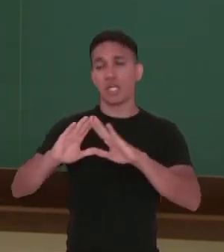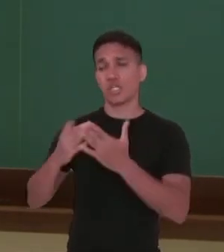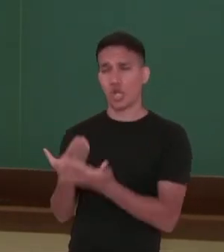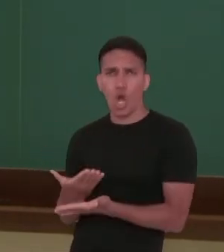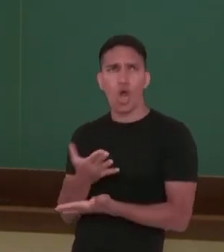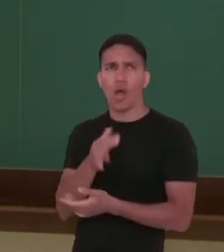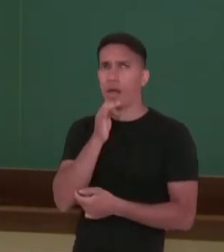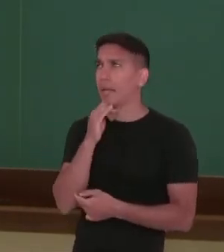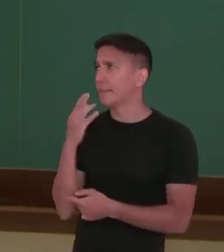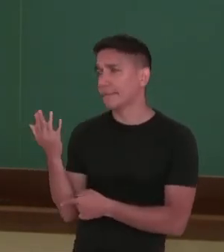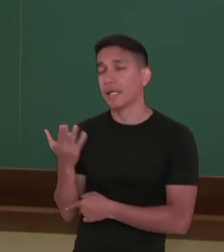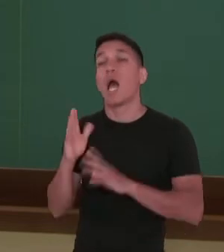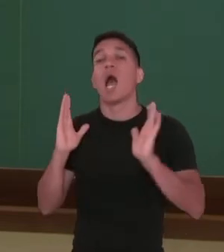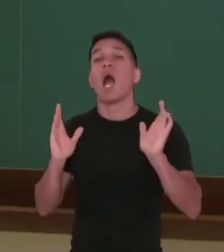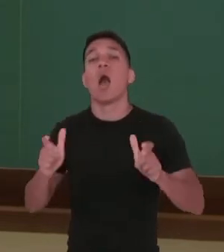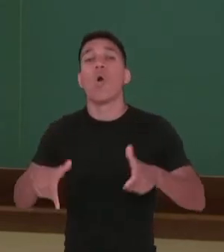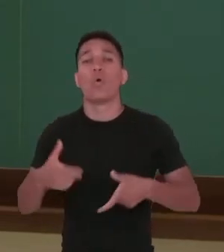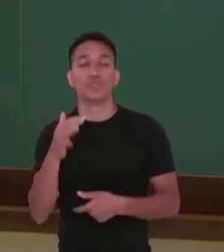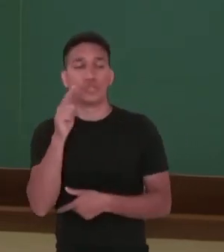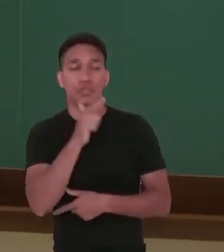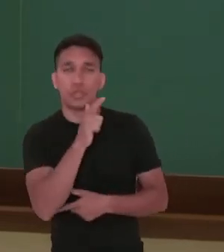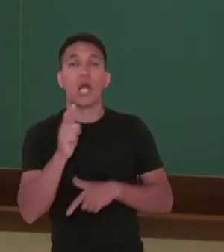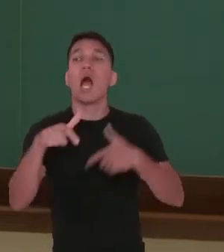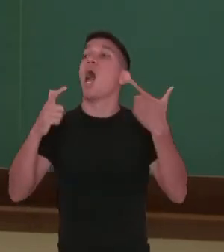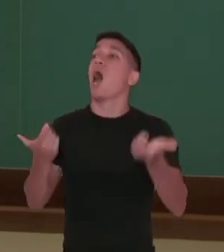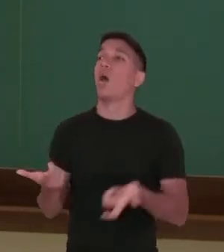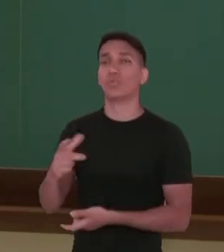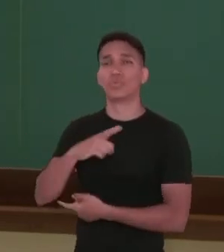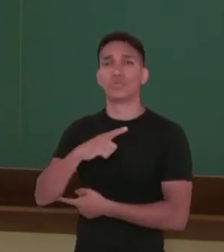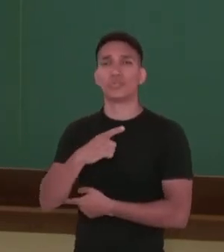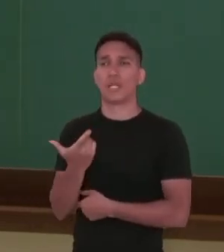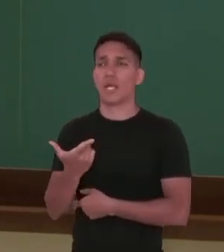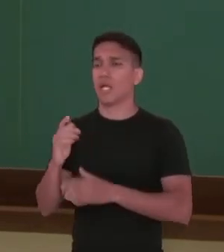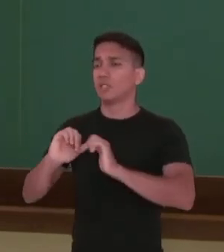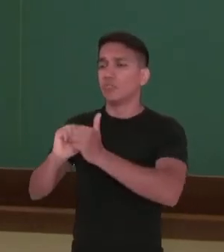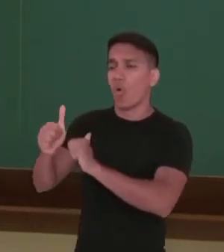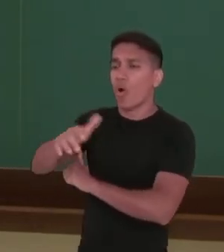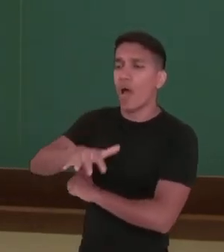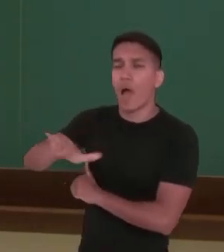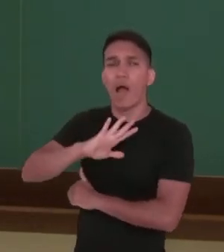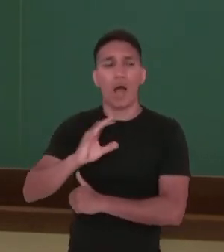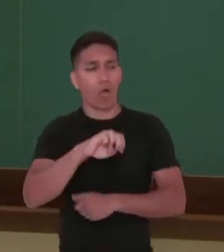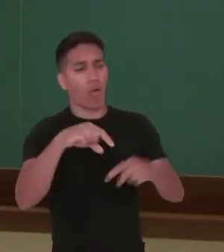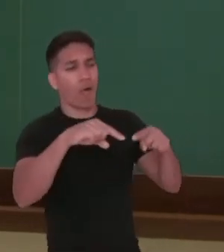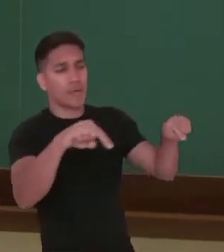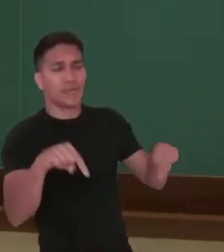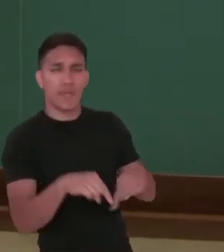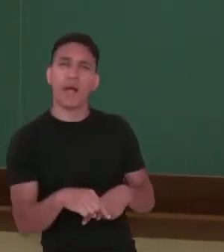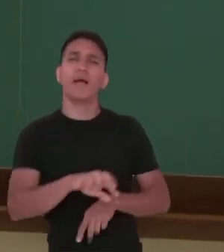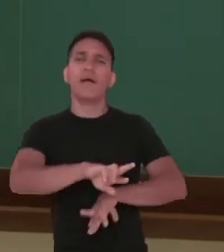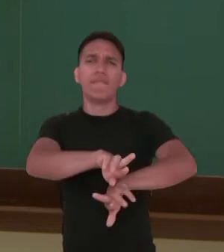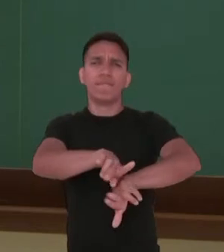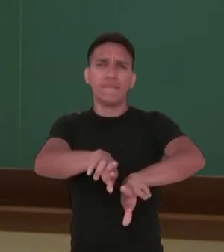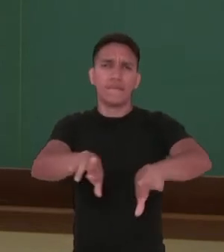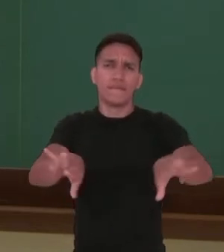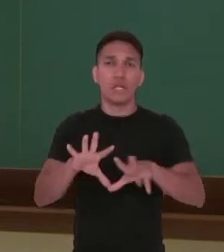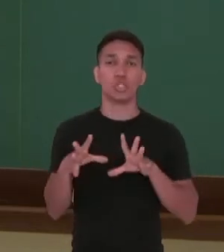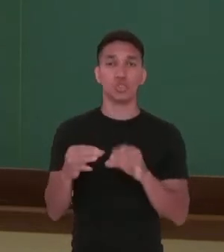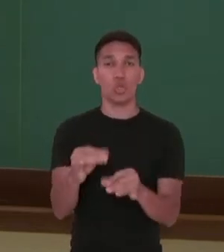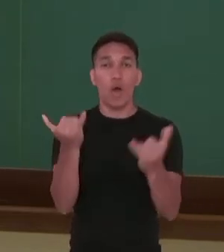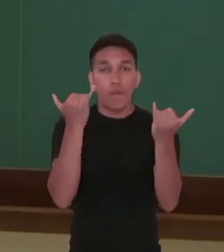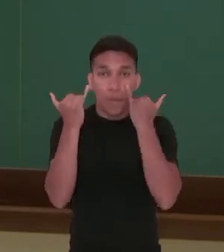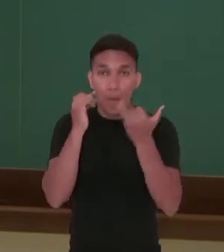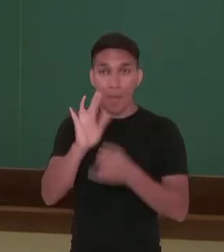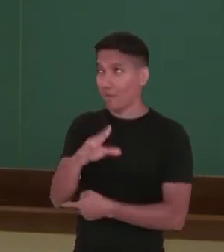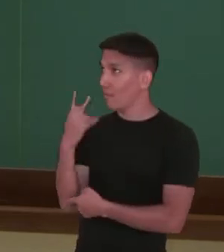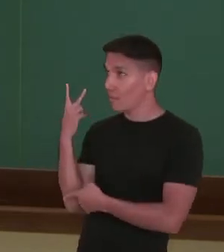cantina é coisa boa, mas também onde é que é a quadra, maravilha, sala de aula, né? Enfim, você tem lá todo um sistema da escola. Mas a